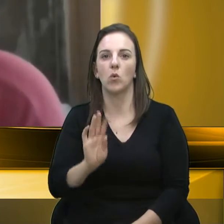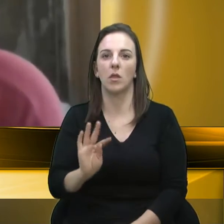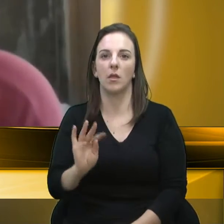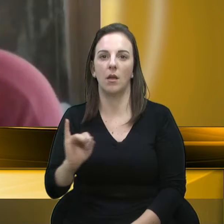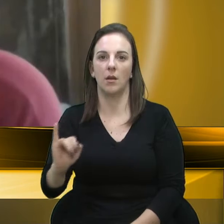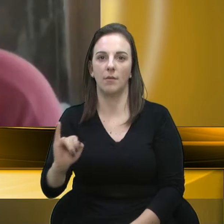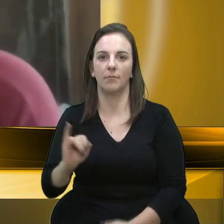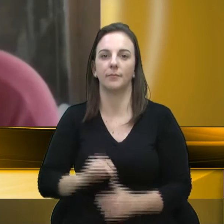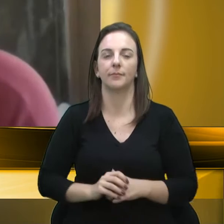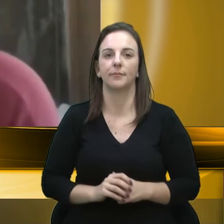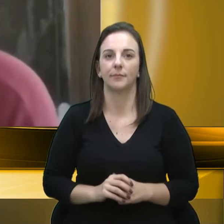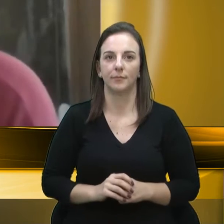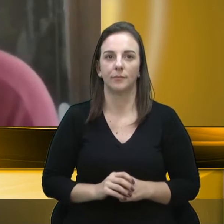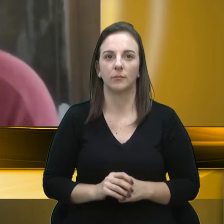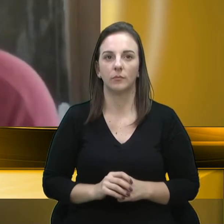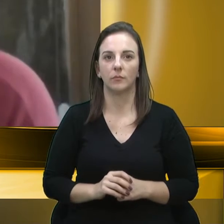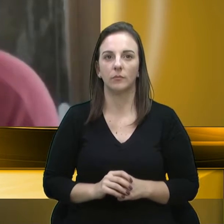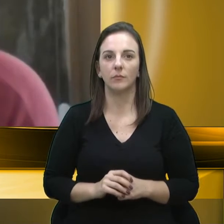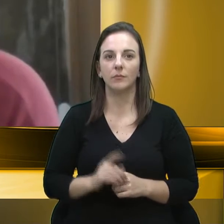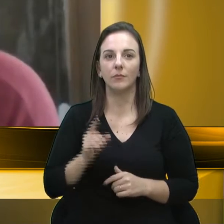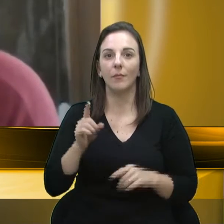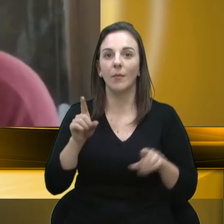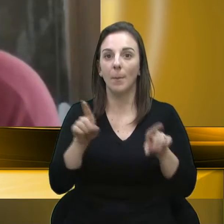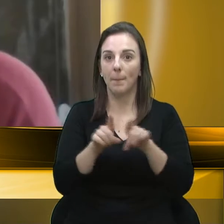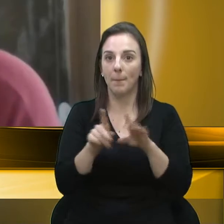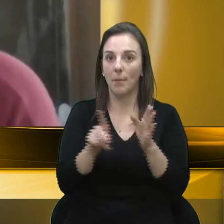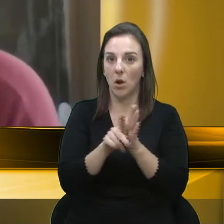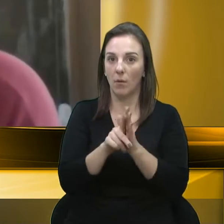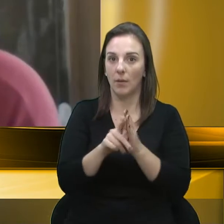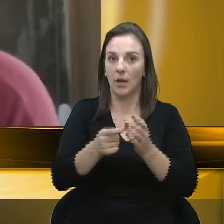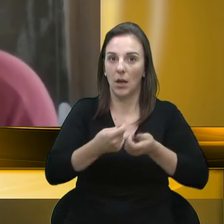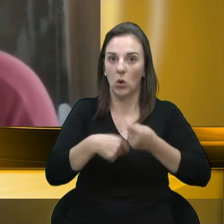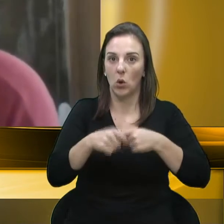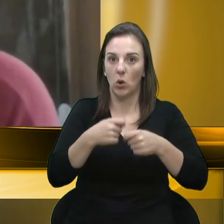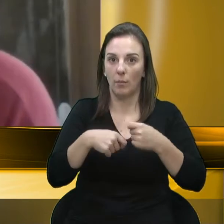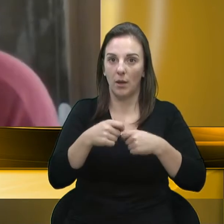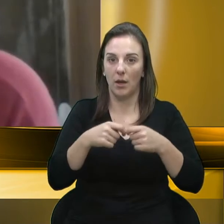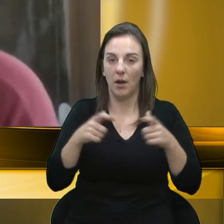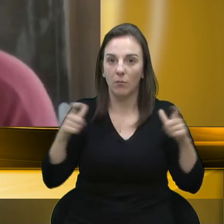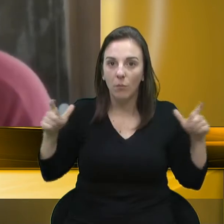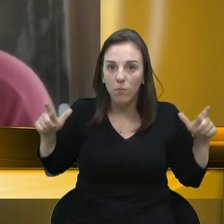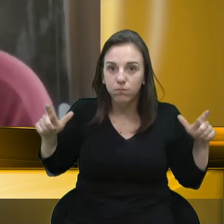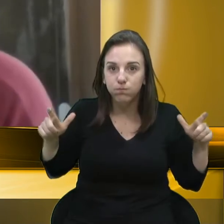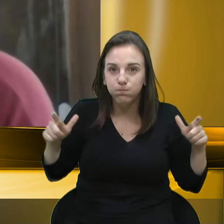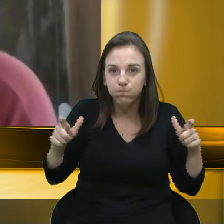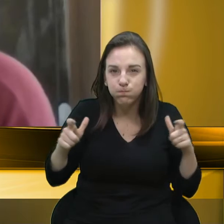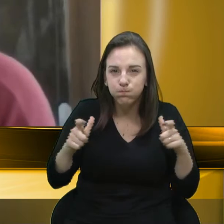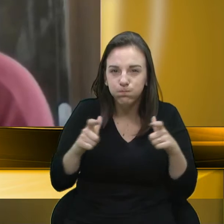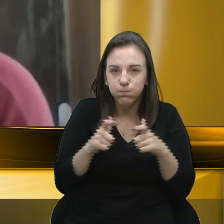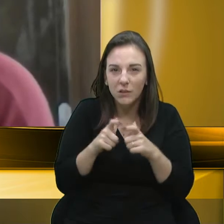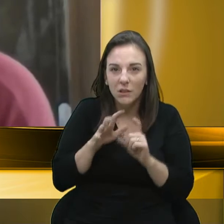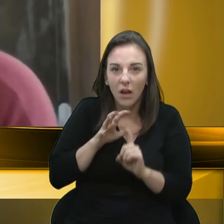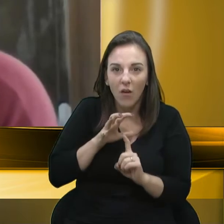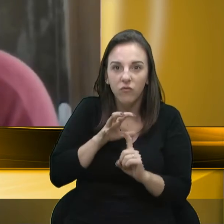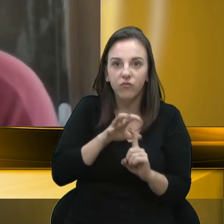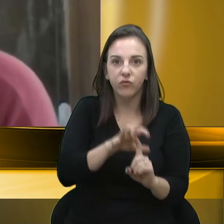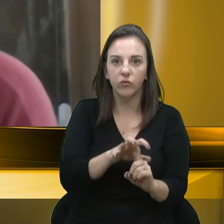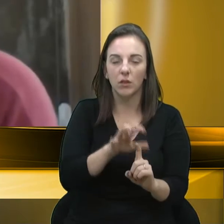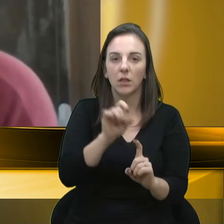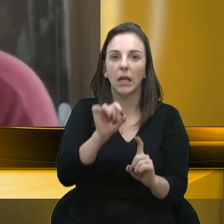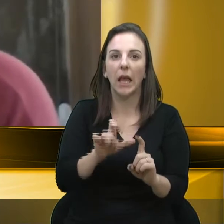A contração da economia afetou desproporcionalmente trabalhadores mais pobres e vulneráveis, com uma queda